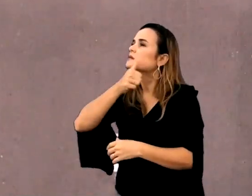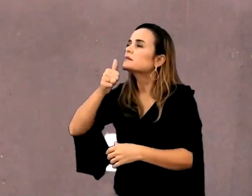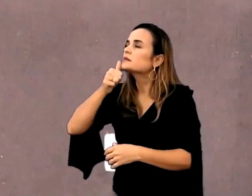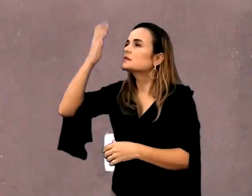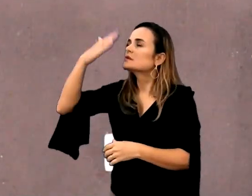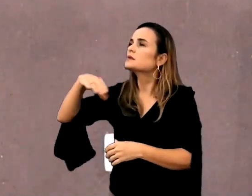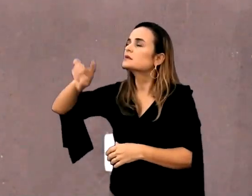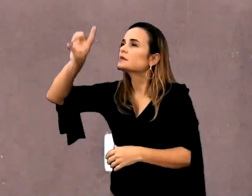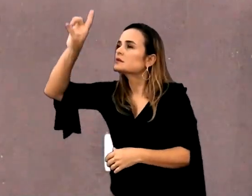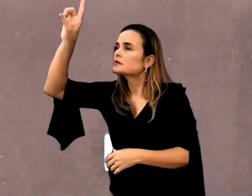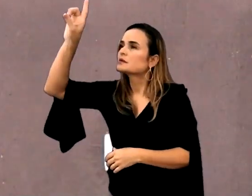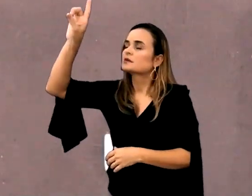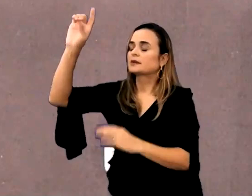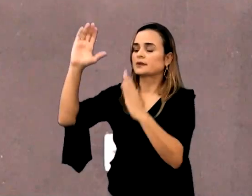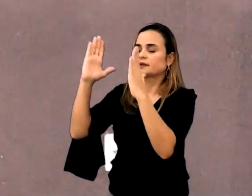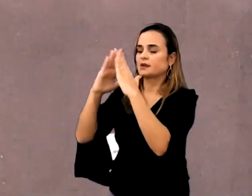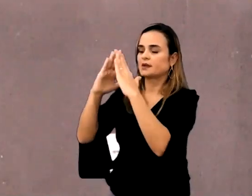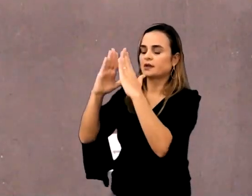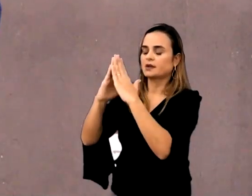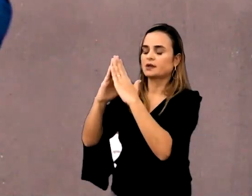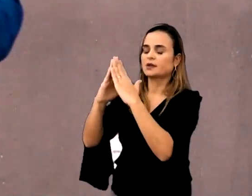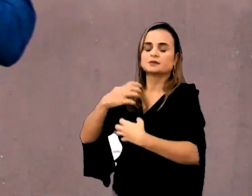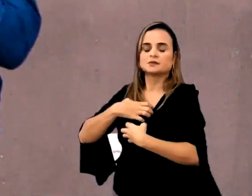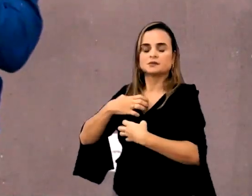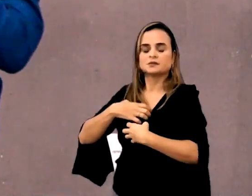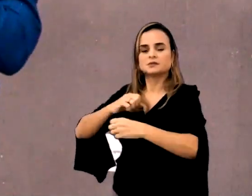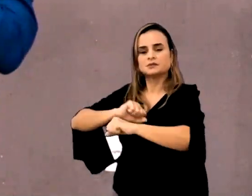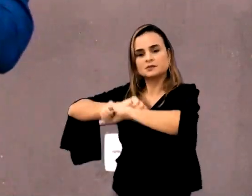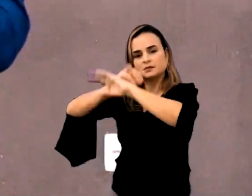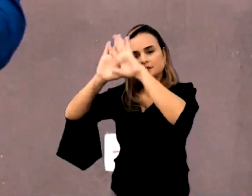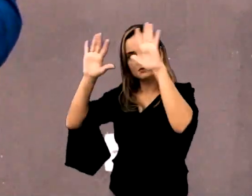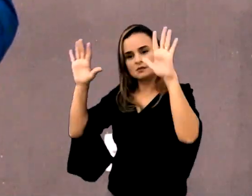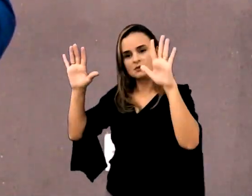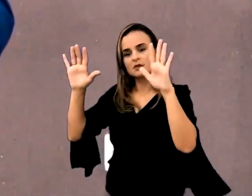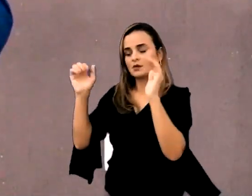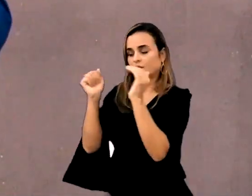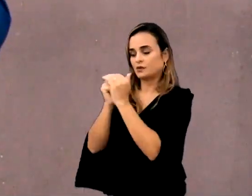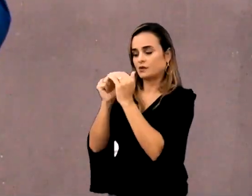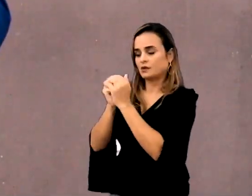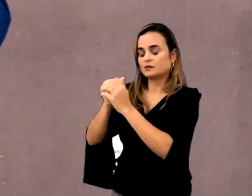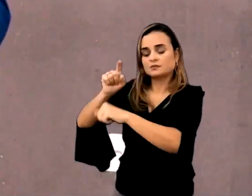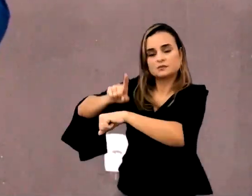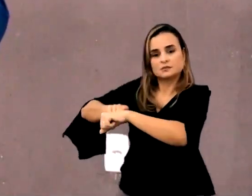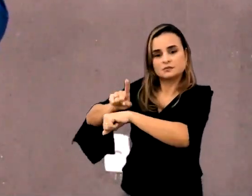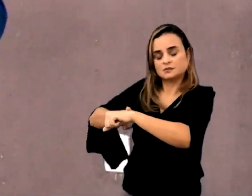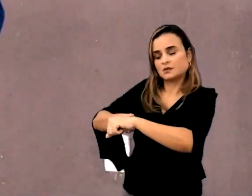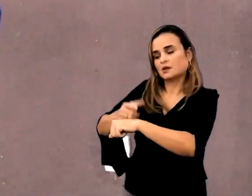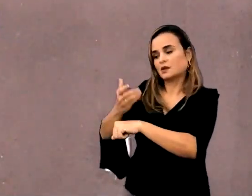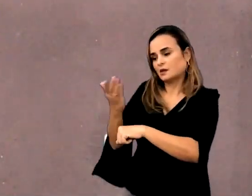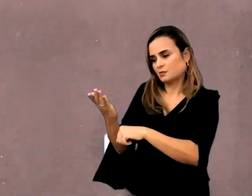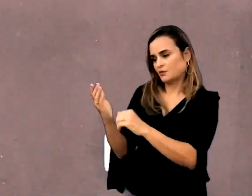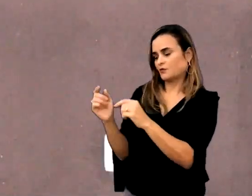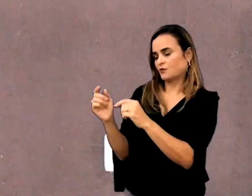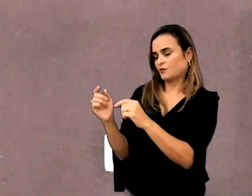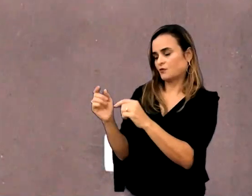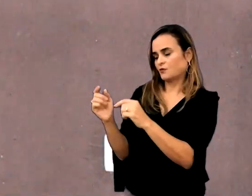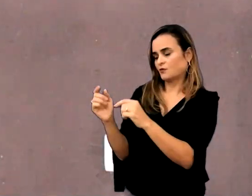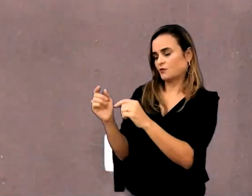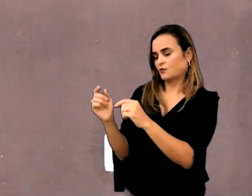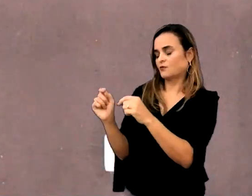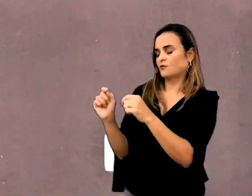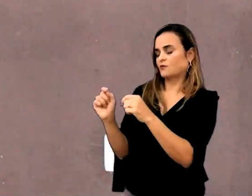encheu a casa. Então, ao momento em que ele faz essa oração, Deus começa a